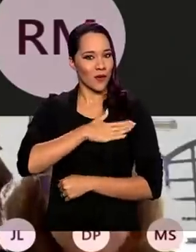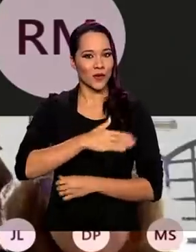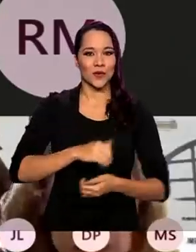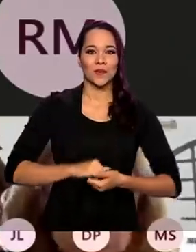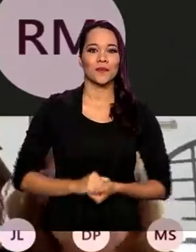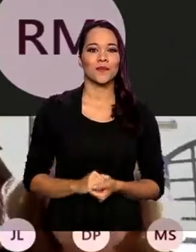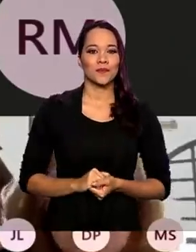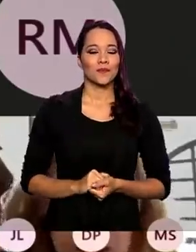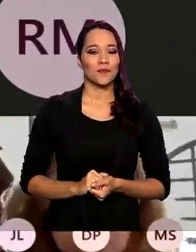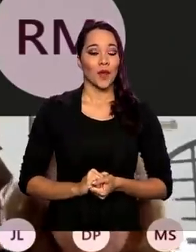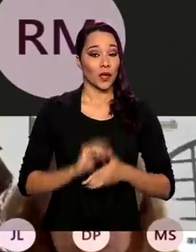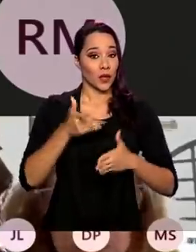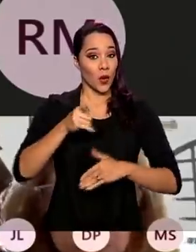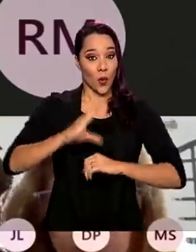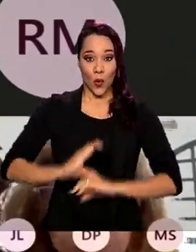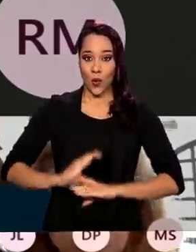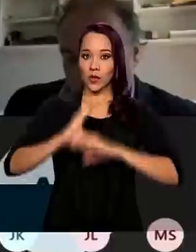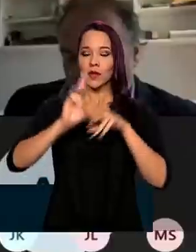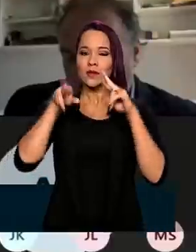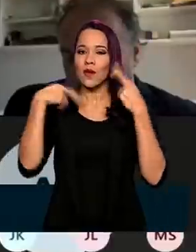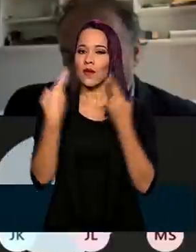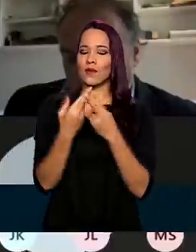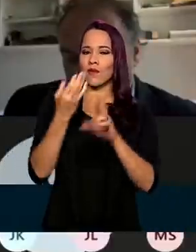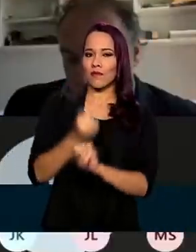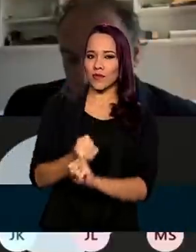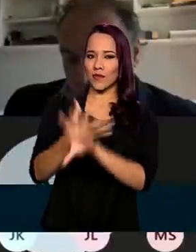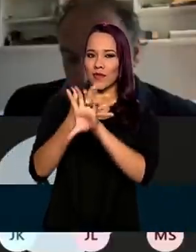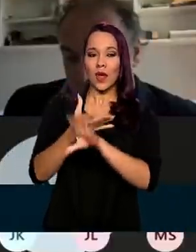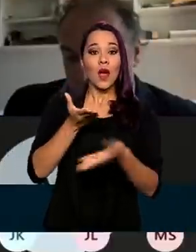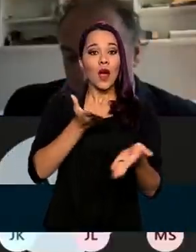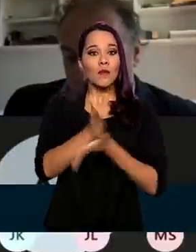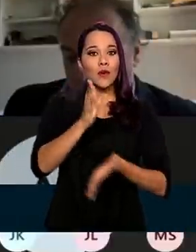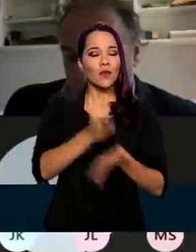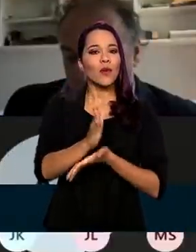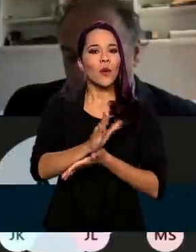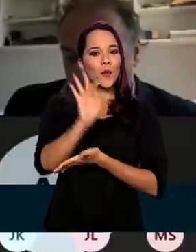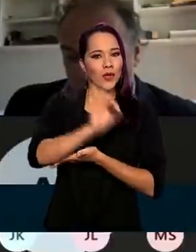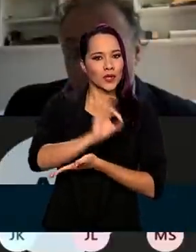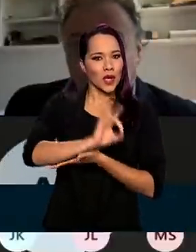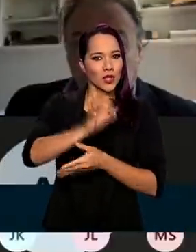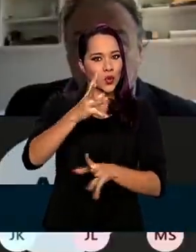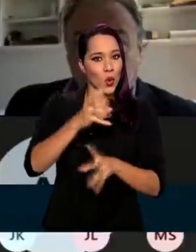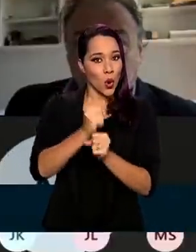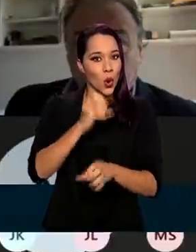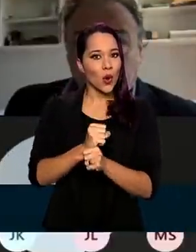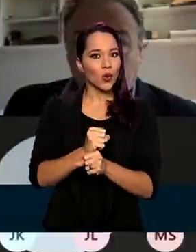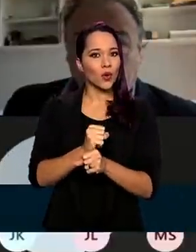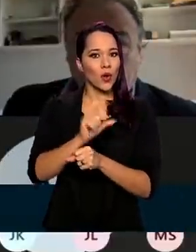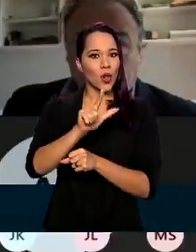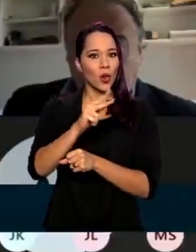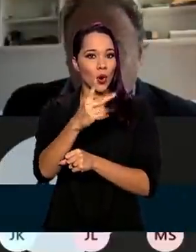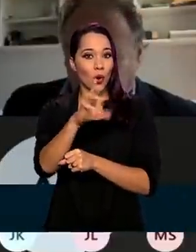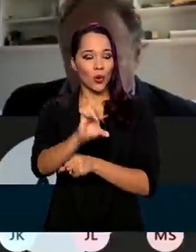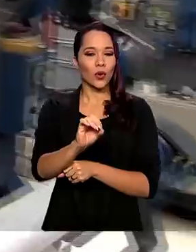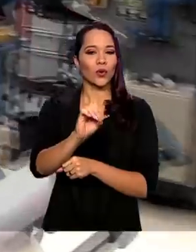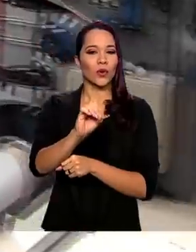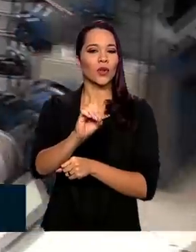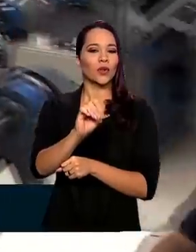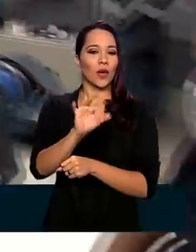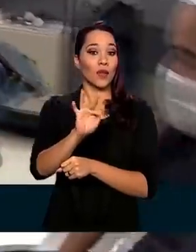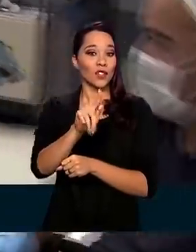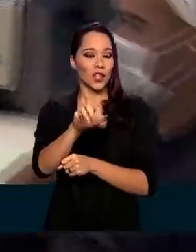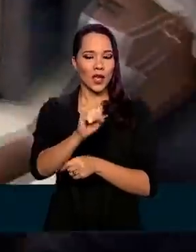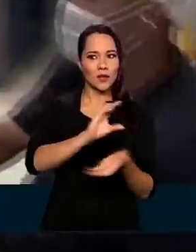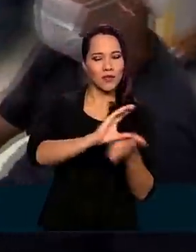o conselho se reuniu por videoconferência e aprovou a distribuição de parte do lucro obtido pelo fgts em 2019